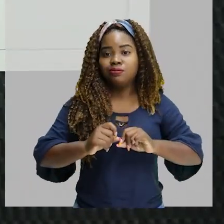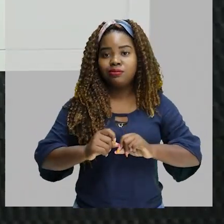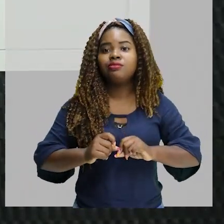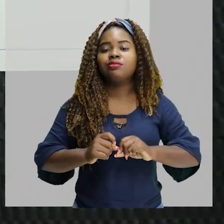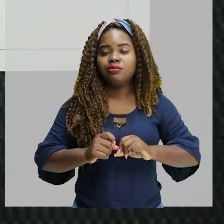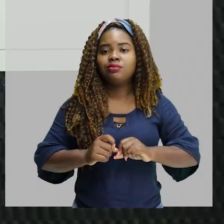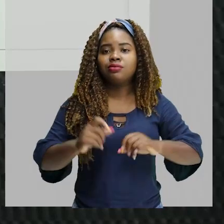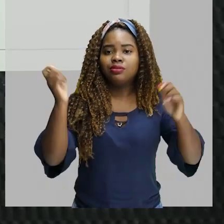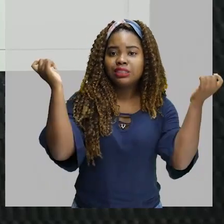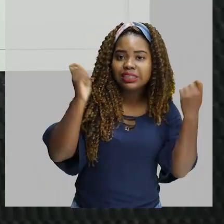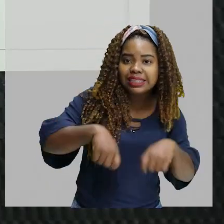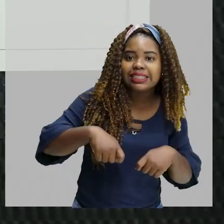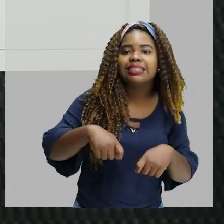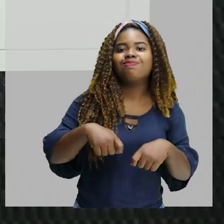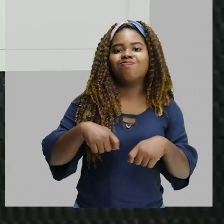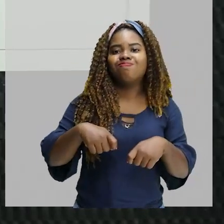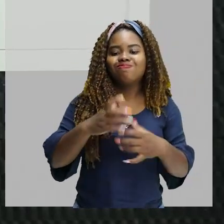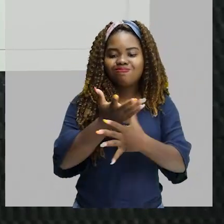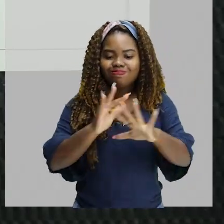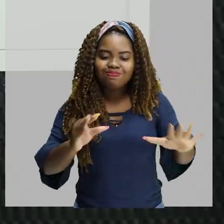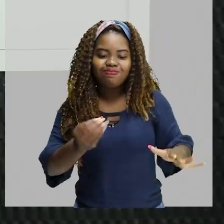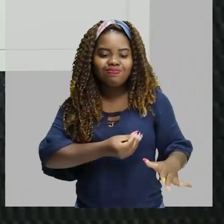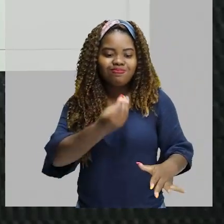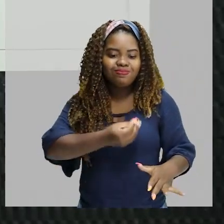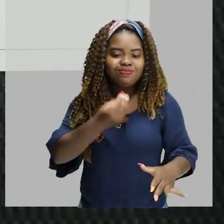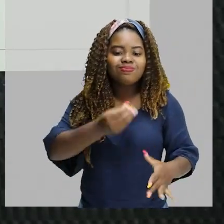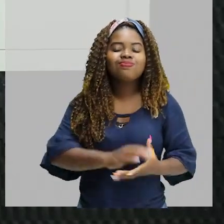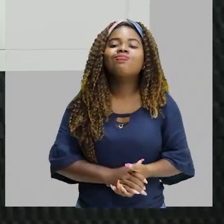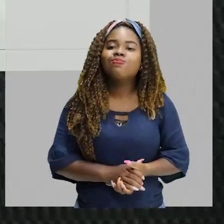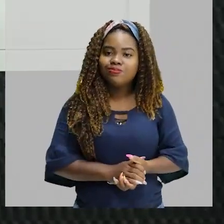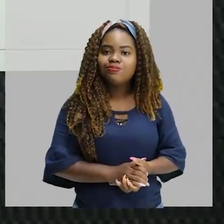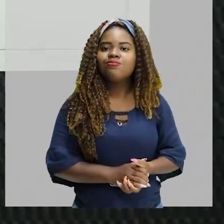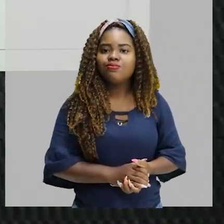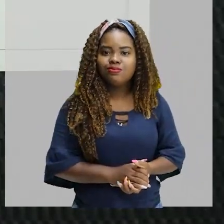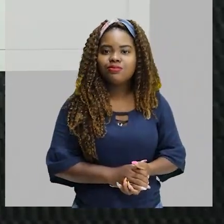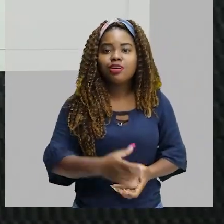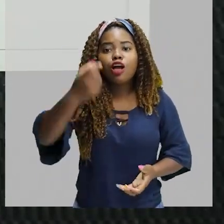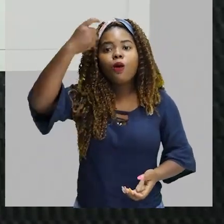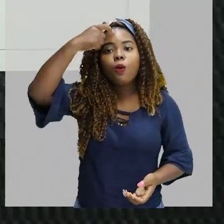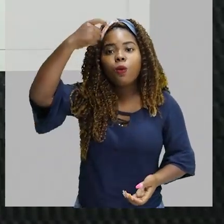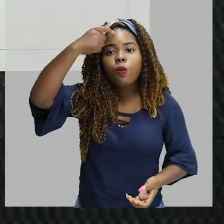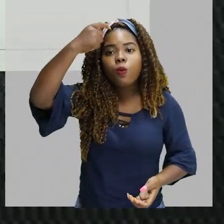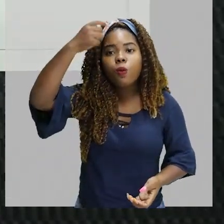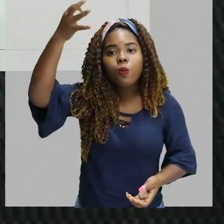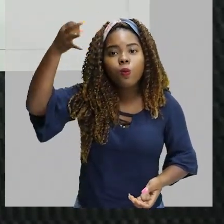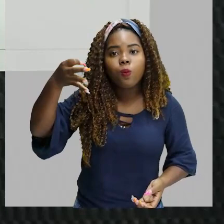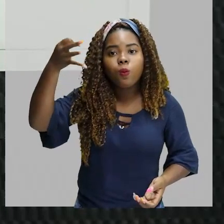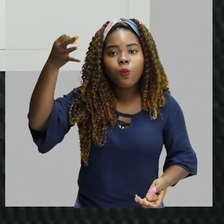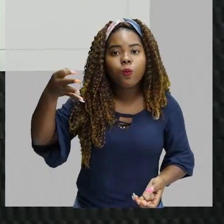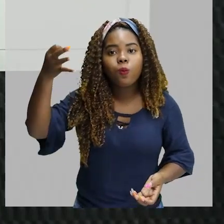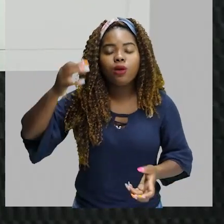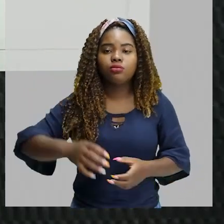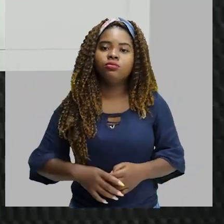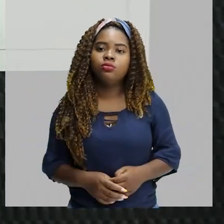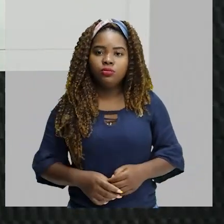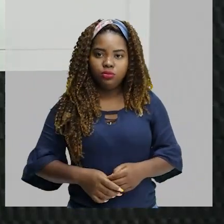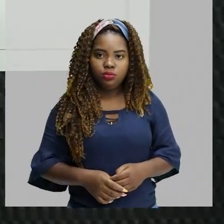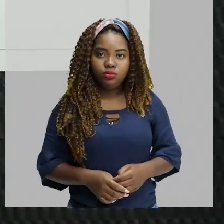e consiga encerrar a sua existência de cabeça erguida, por exemplo, correto? Isto a